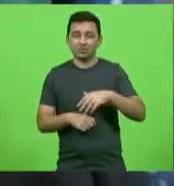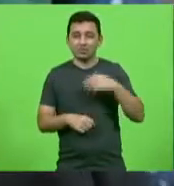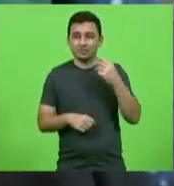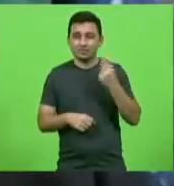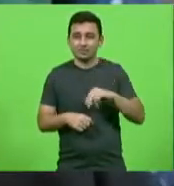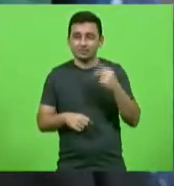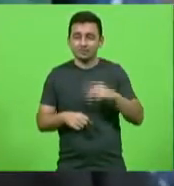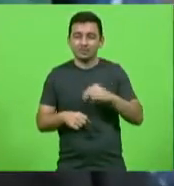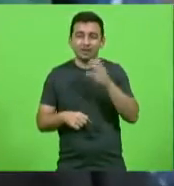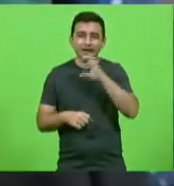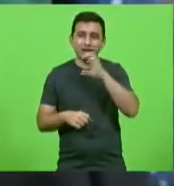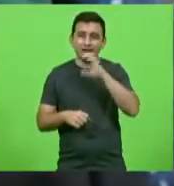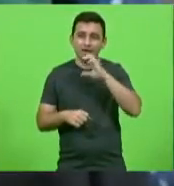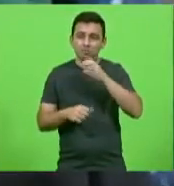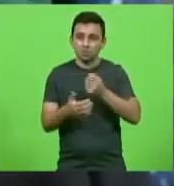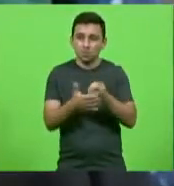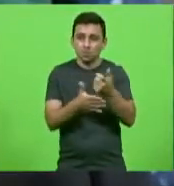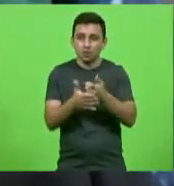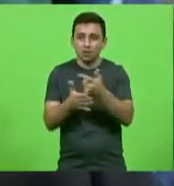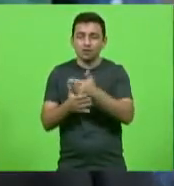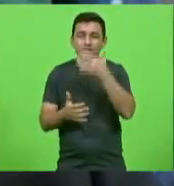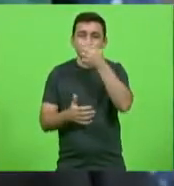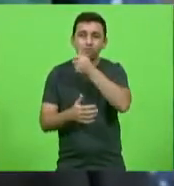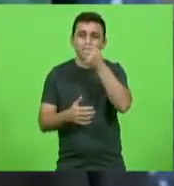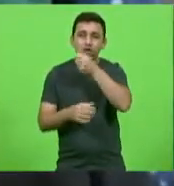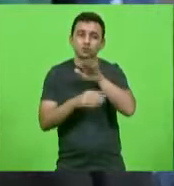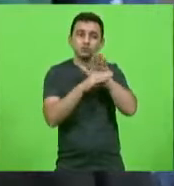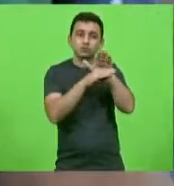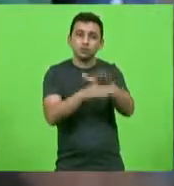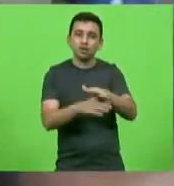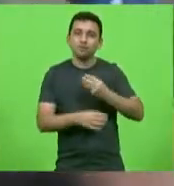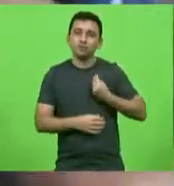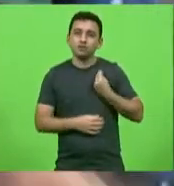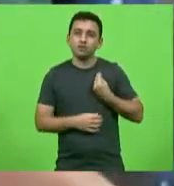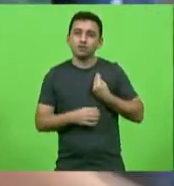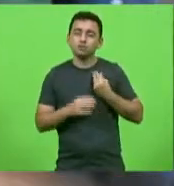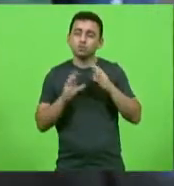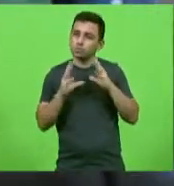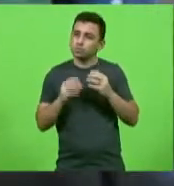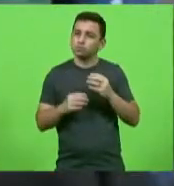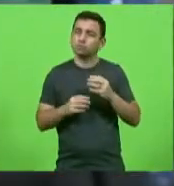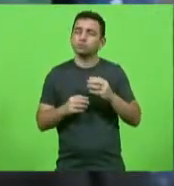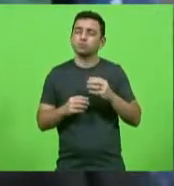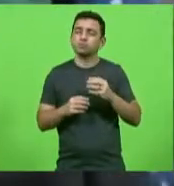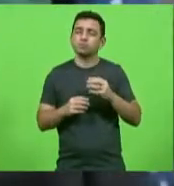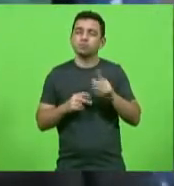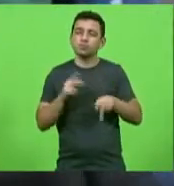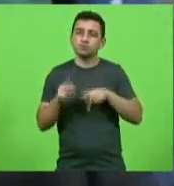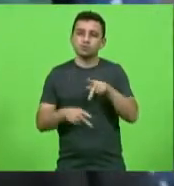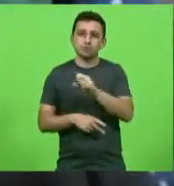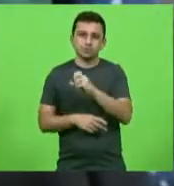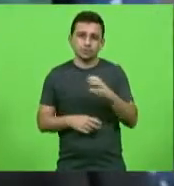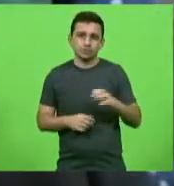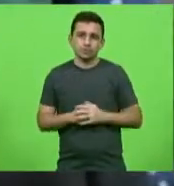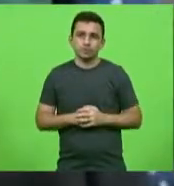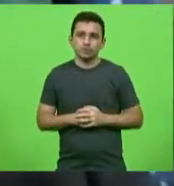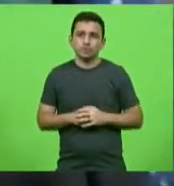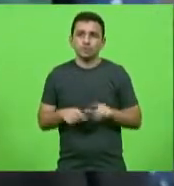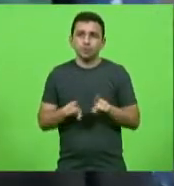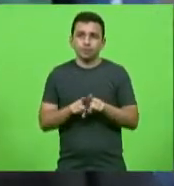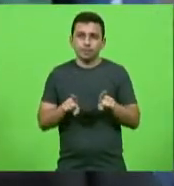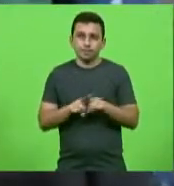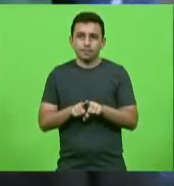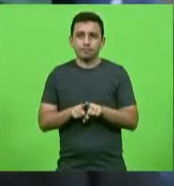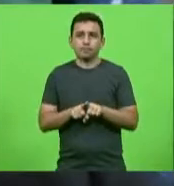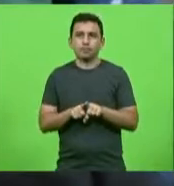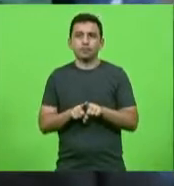pela aquisição de materiais destinados a salvar a vida dos catarinenses e dentro dos procedimentos legais que lhe eram possíveis, tentou